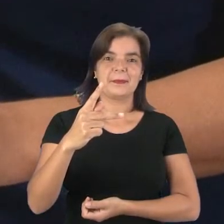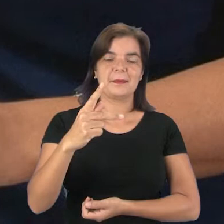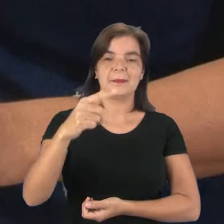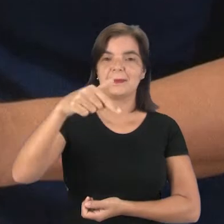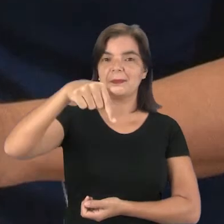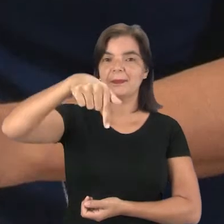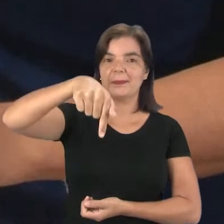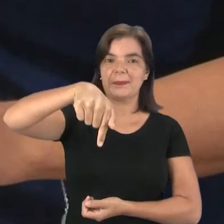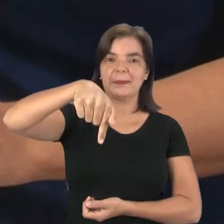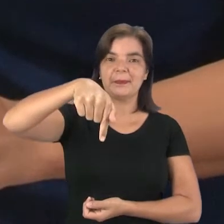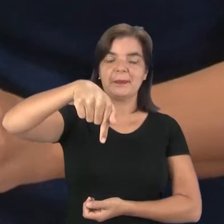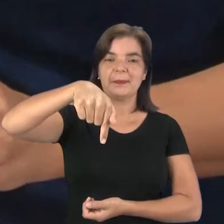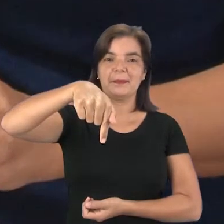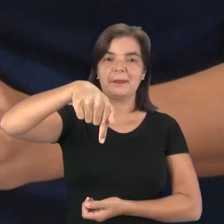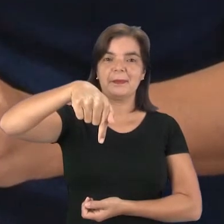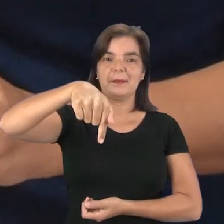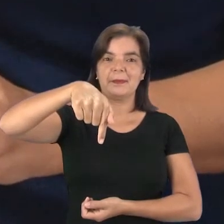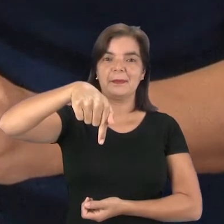que